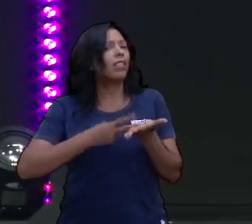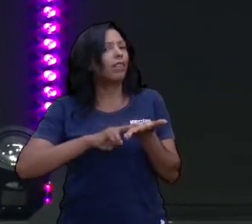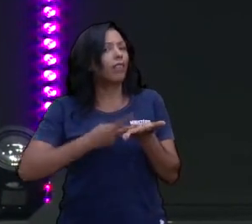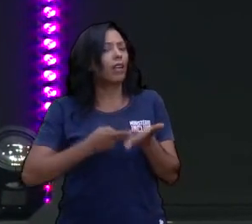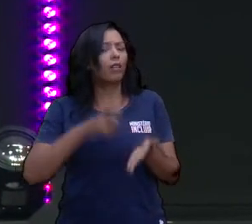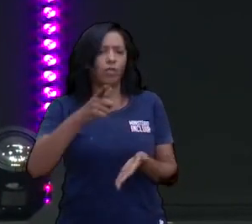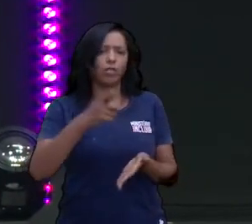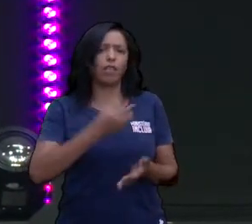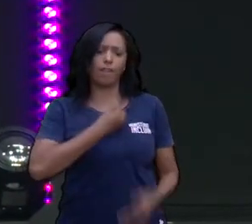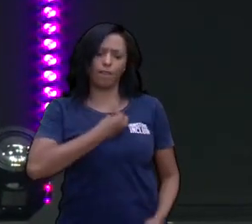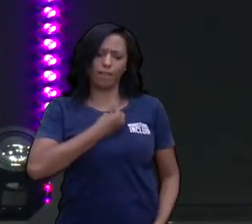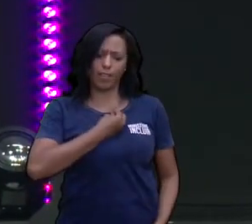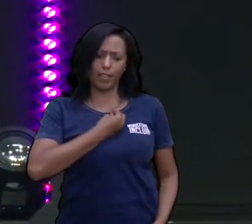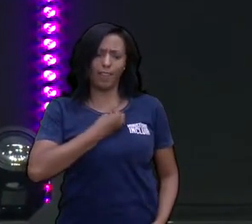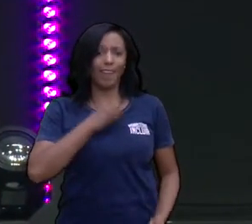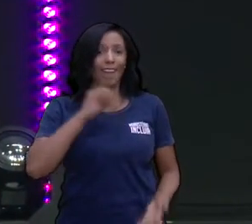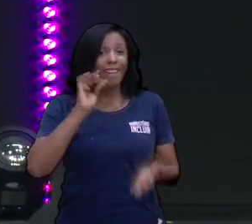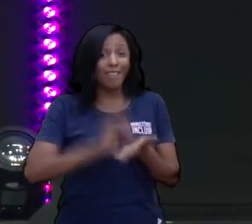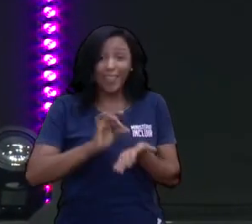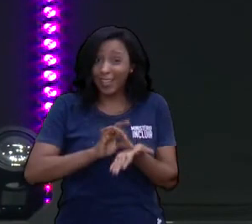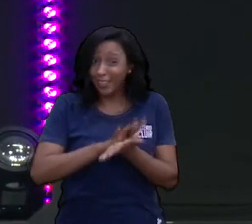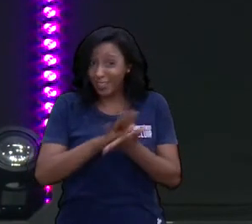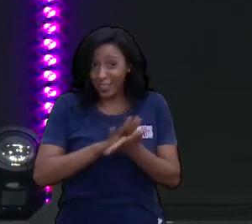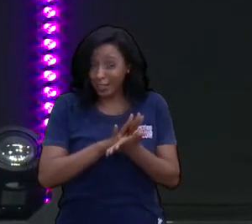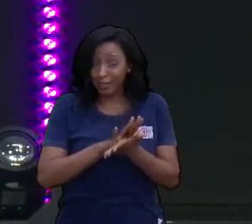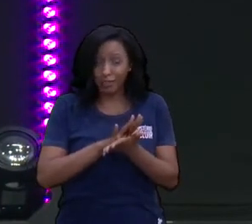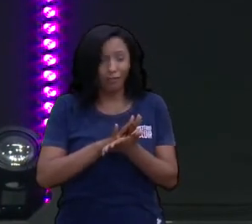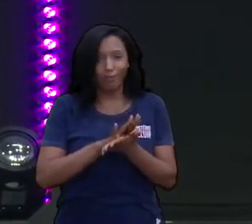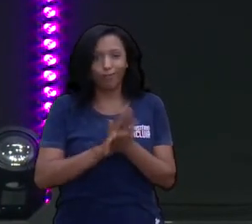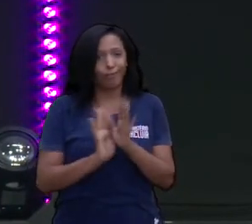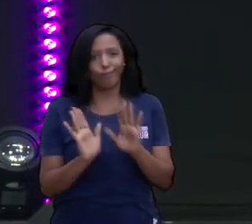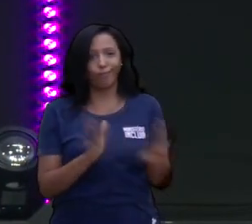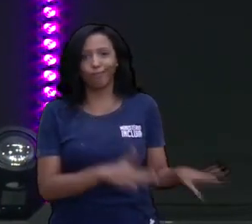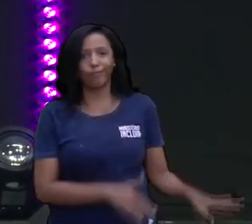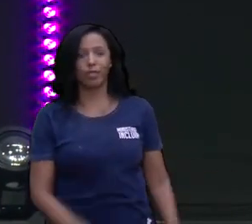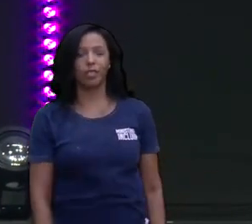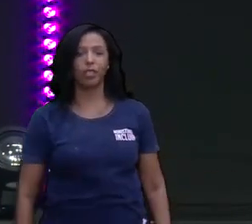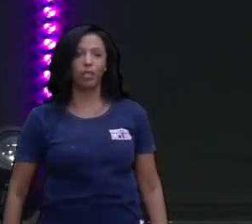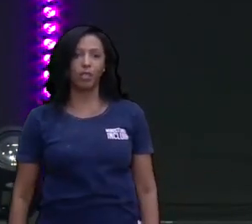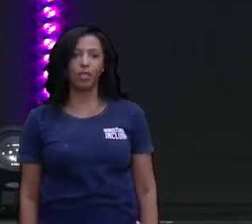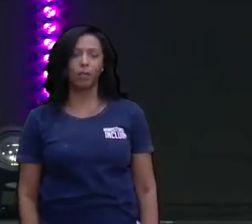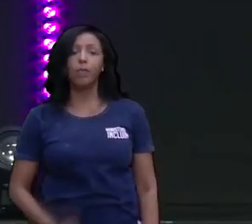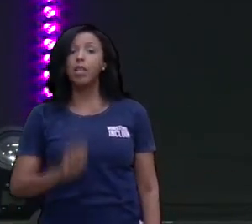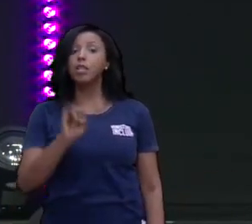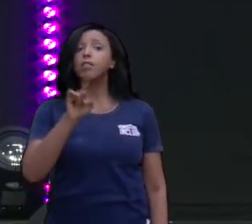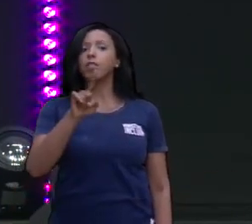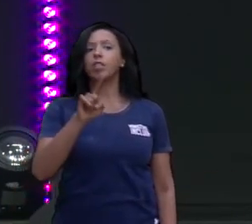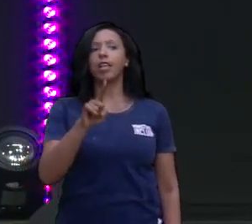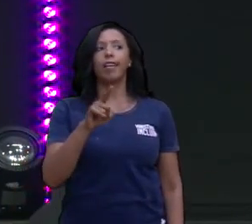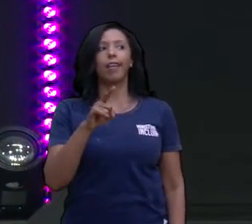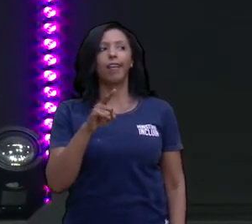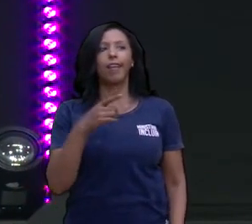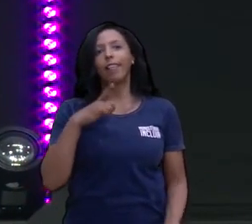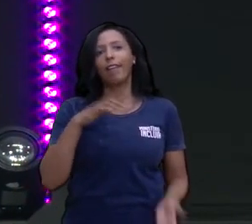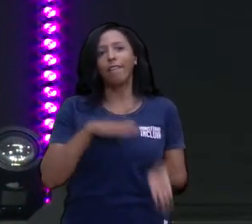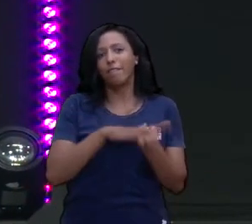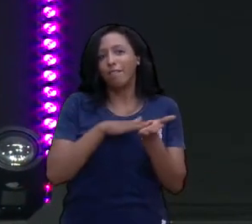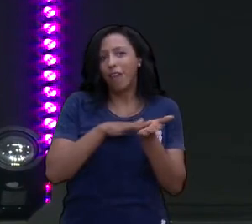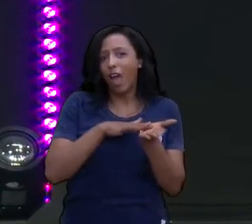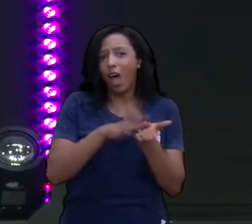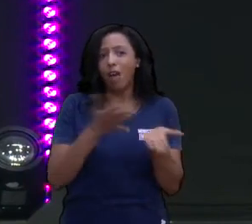se você quer ser hipócrita se você não quer ser autêntico eu não tô falando ser grosso não tem gente fazendo